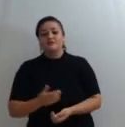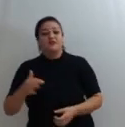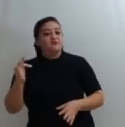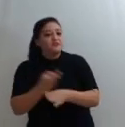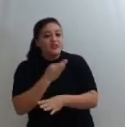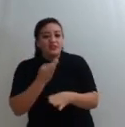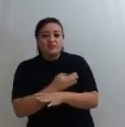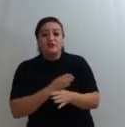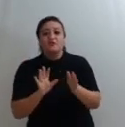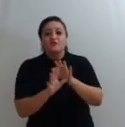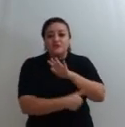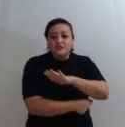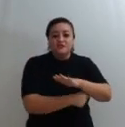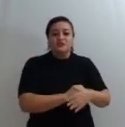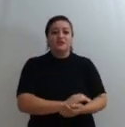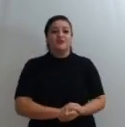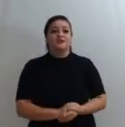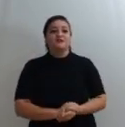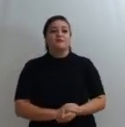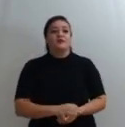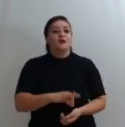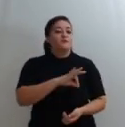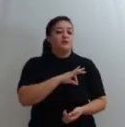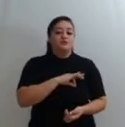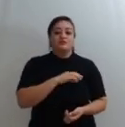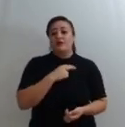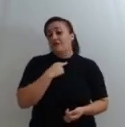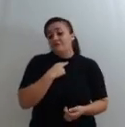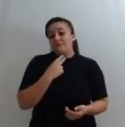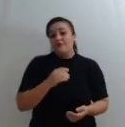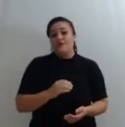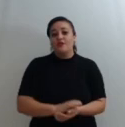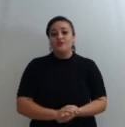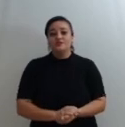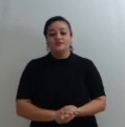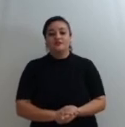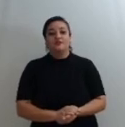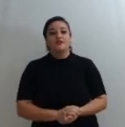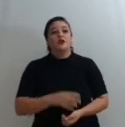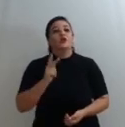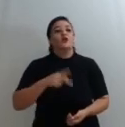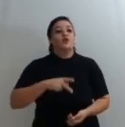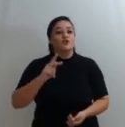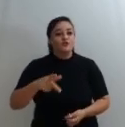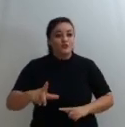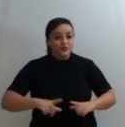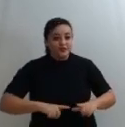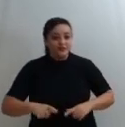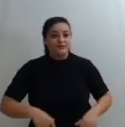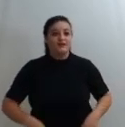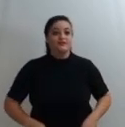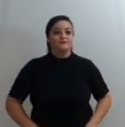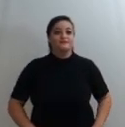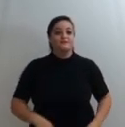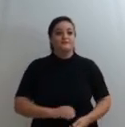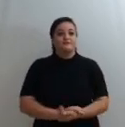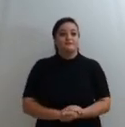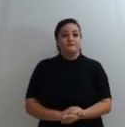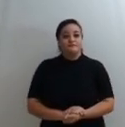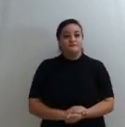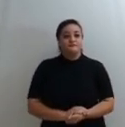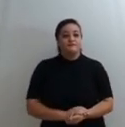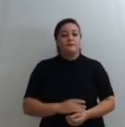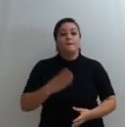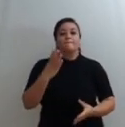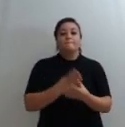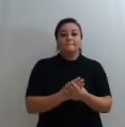ia fazer? É policial militar, ele não tem como fugir. Ele tem endereço conhecido, ele continua nativa, e inclusive, excelências, pelo processo administrativo